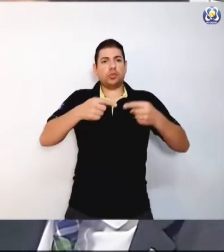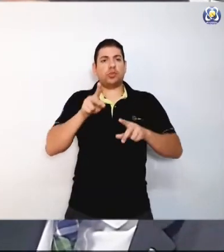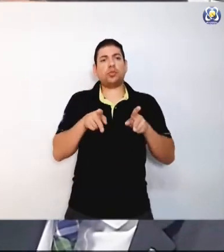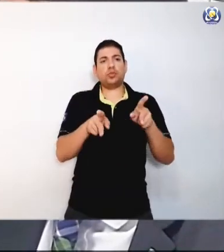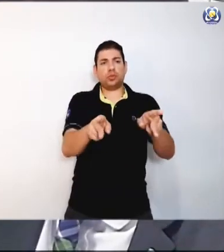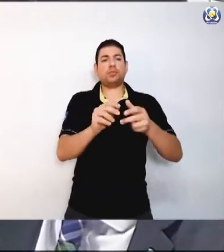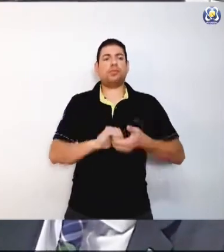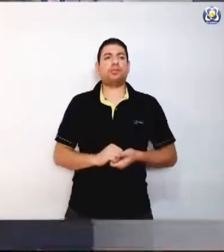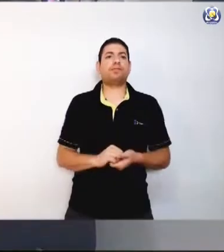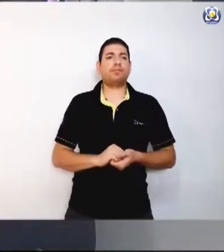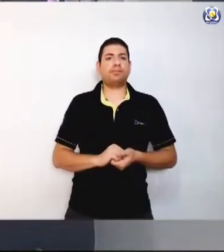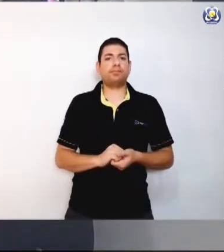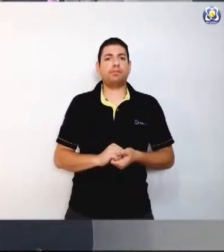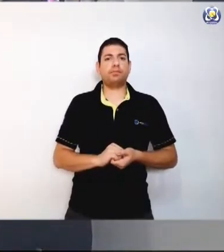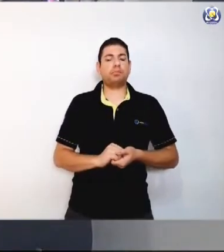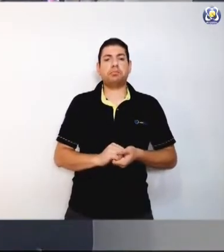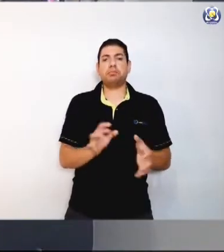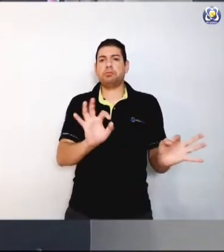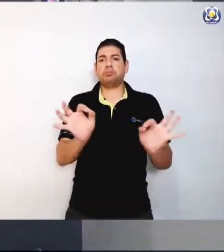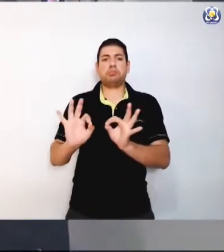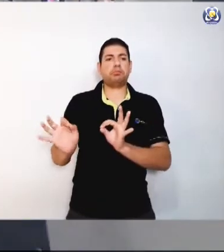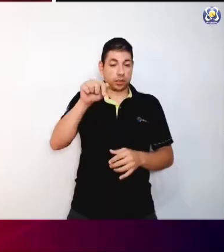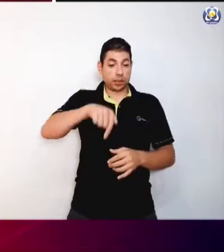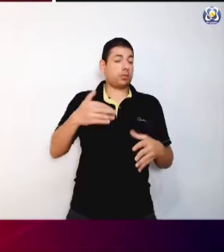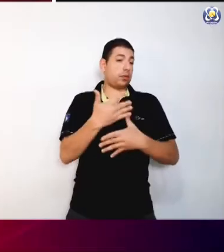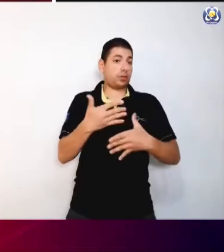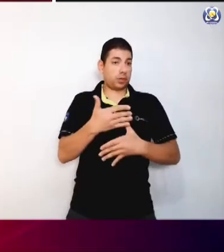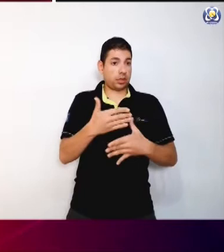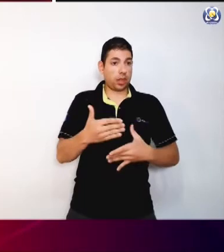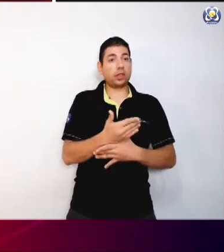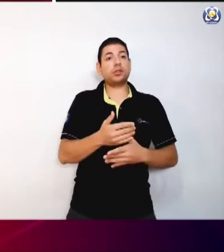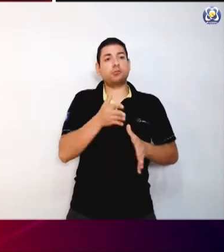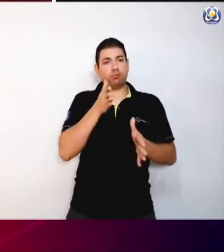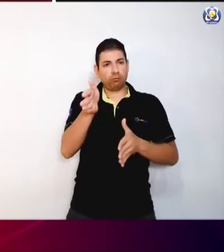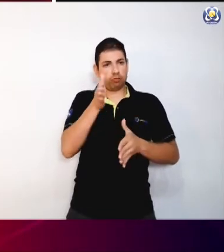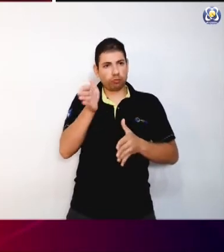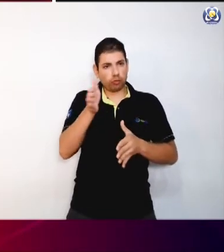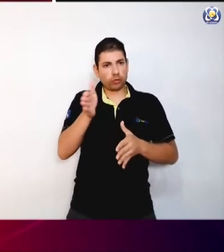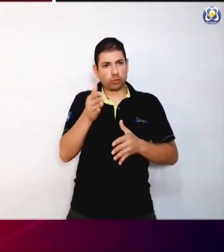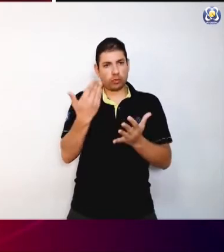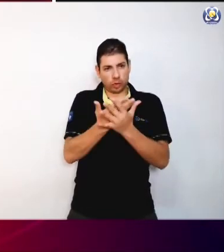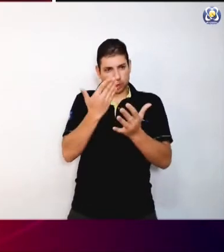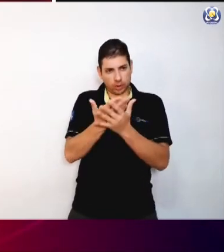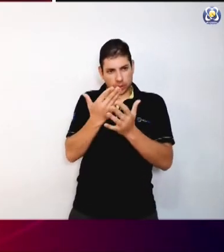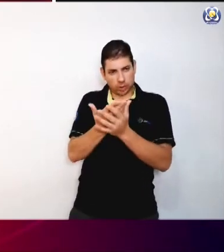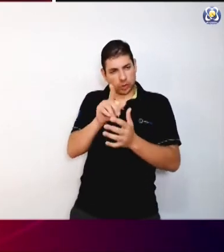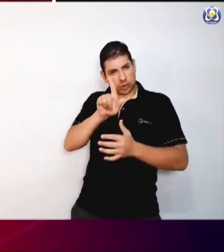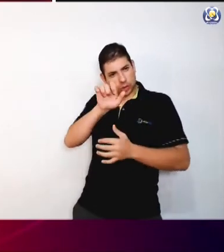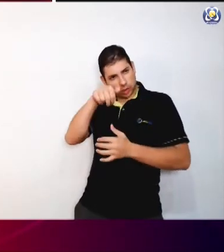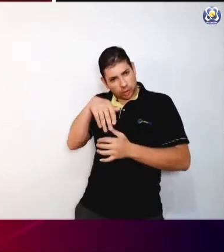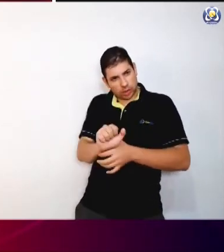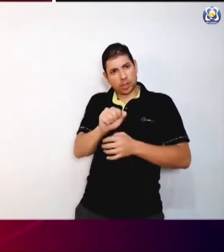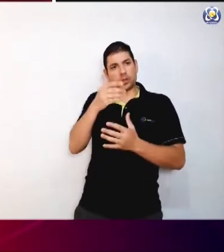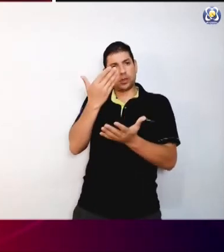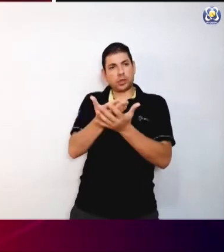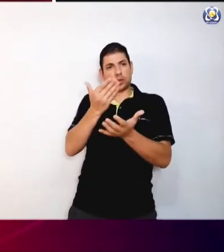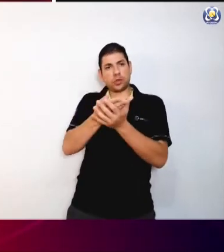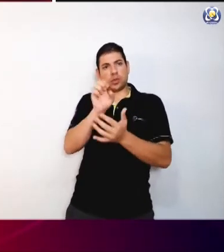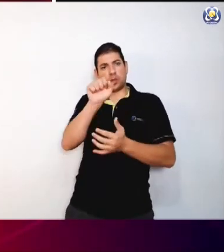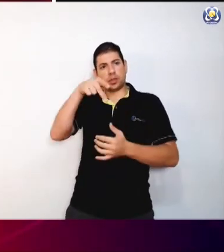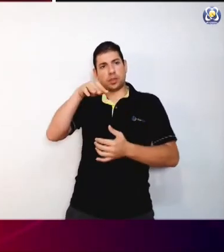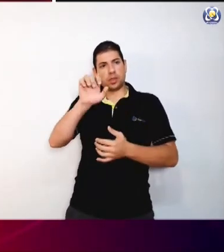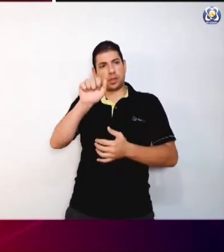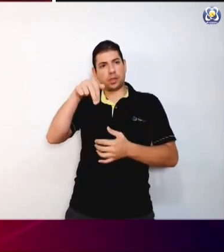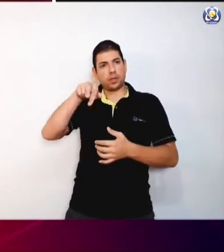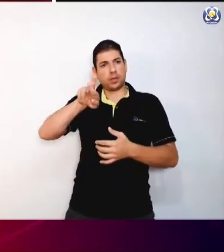no Conjunto Habitacional José Bicu do Filho. O vereador Carreira colocou o nome de professora Dirce Aparecida Sartor e